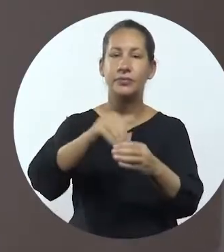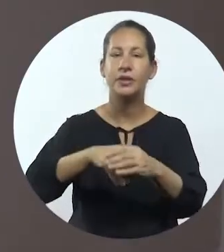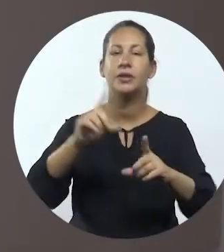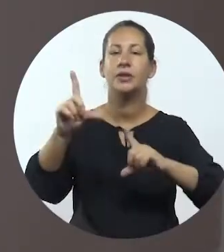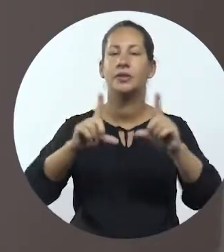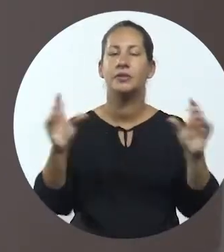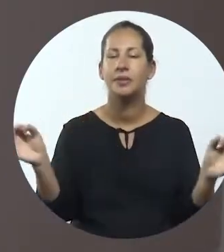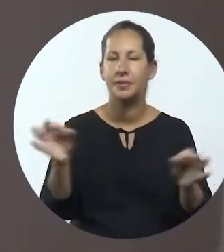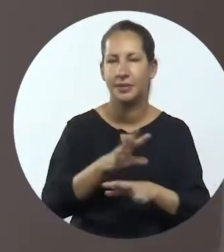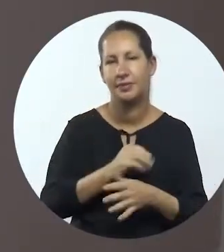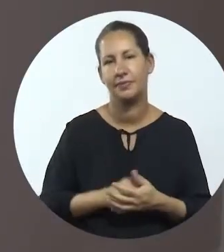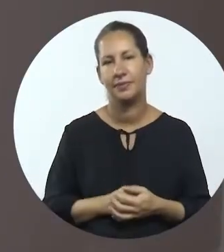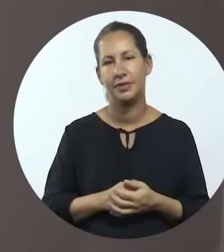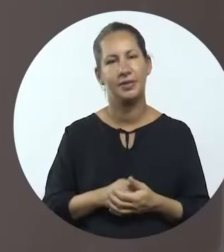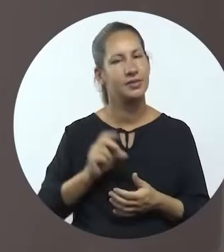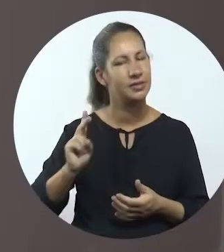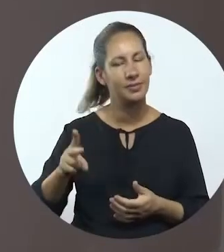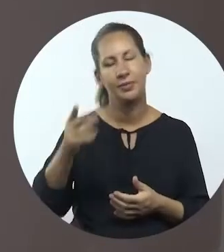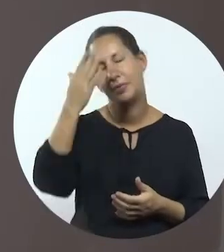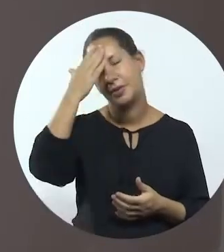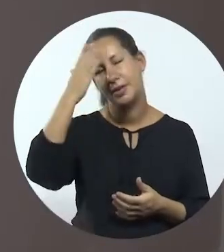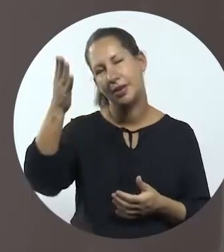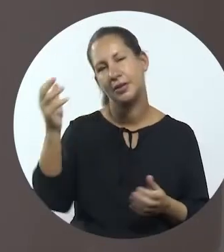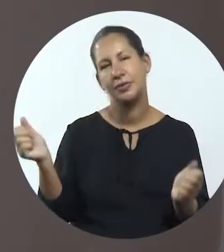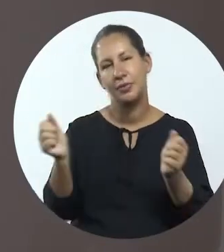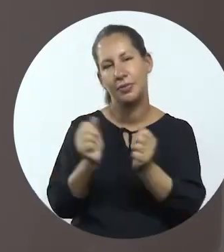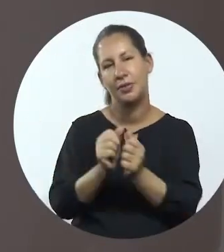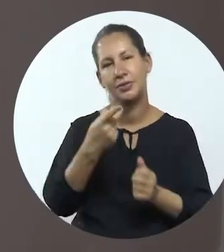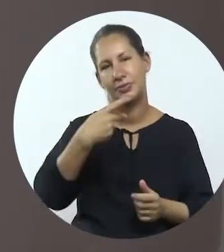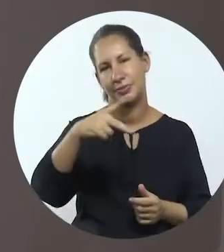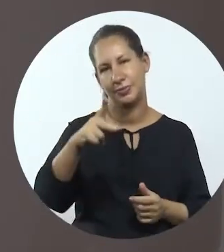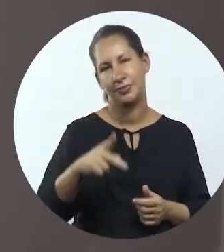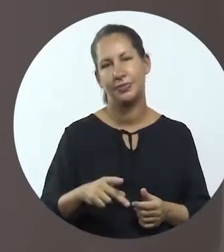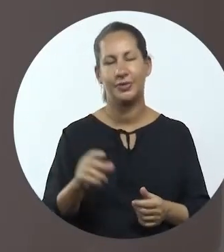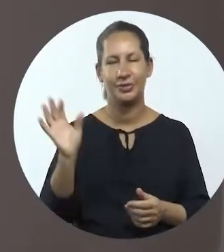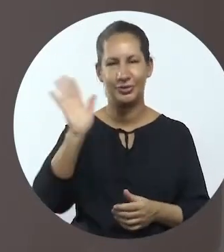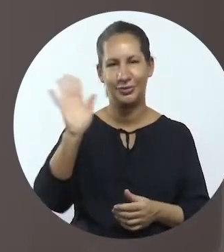Eleitoral na TV fica por aqui. Como sempre, foi um privilégio a sua companhia. Até a próxima.